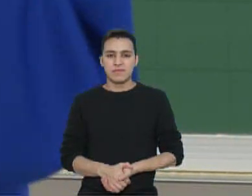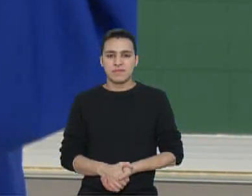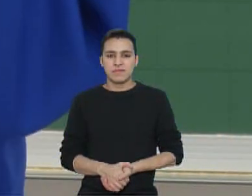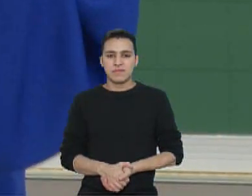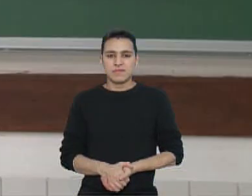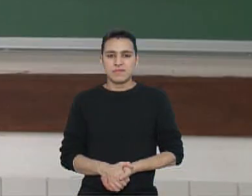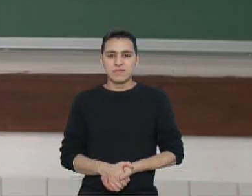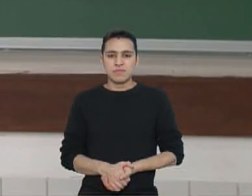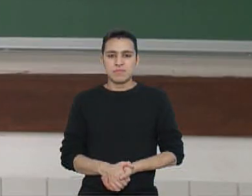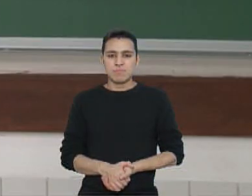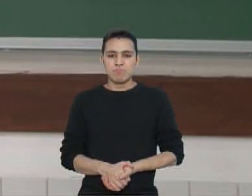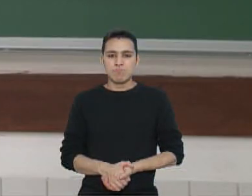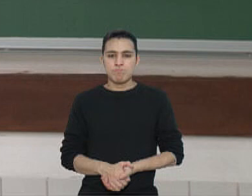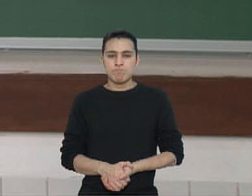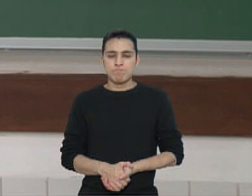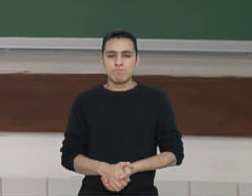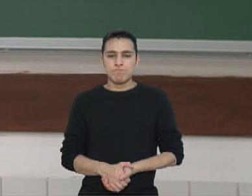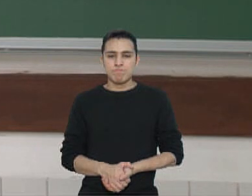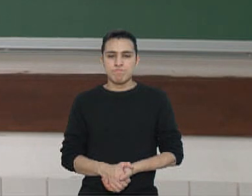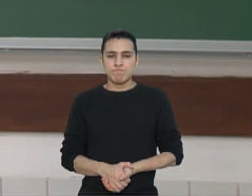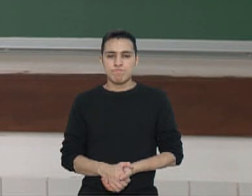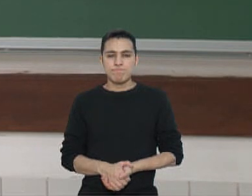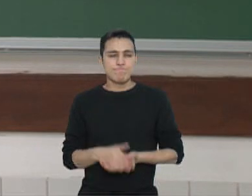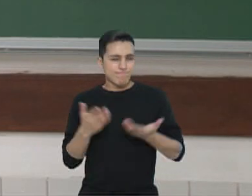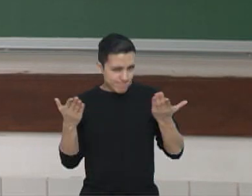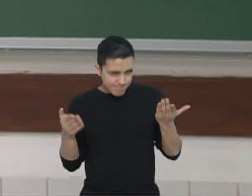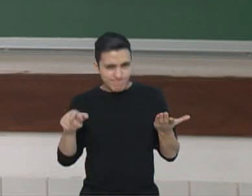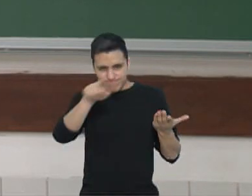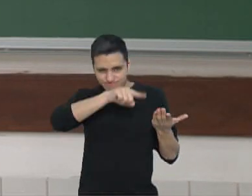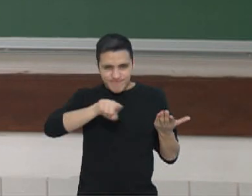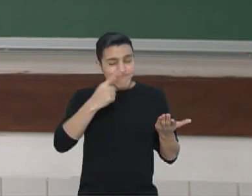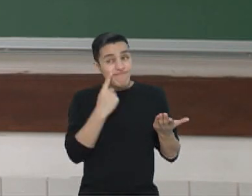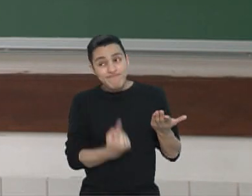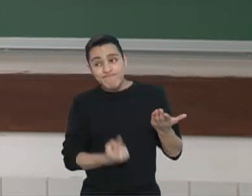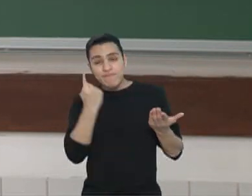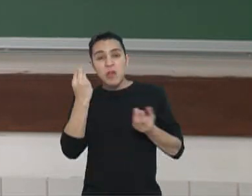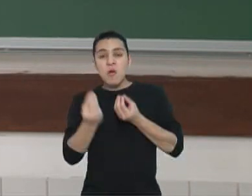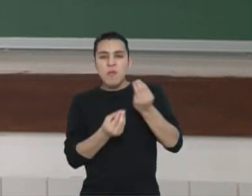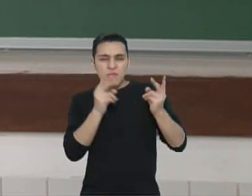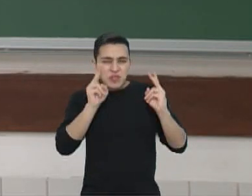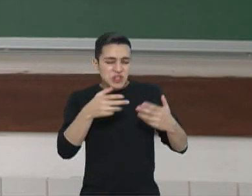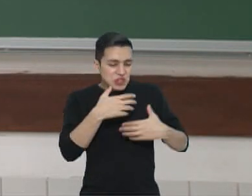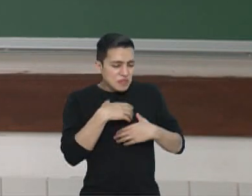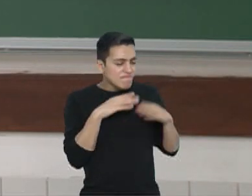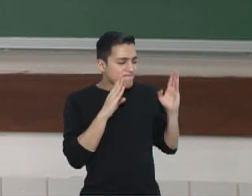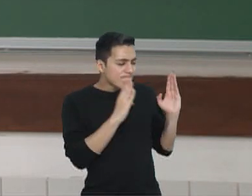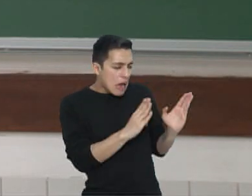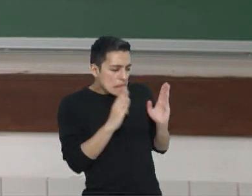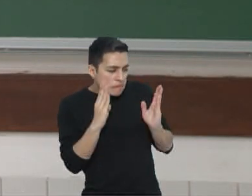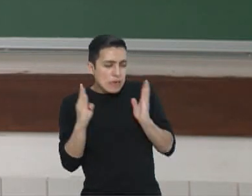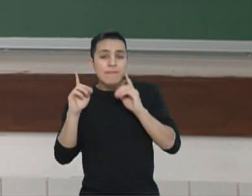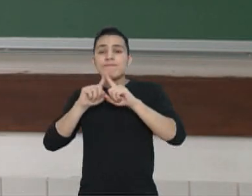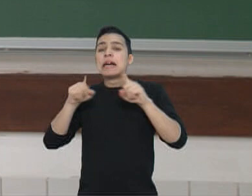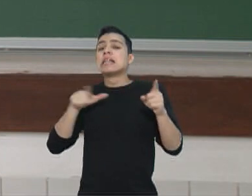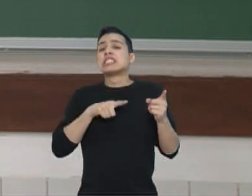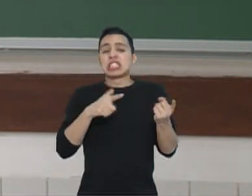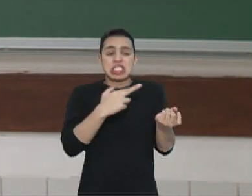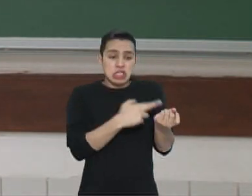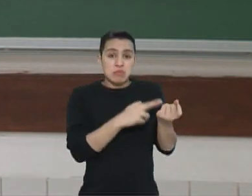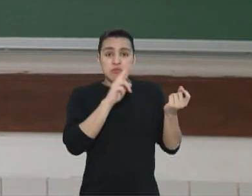tá, tá, tá. Então, vocês viram como executar a mesma sequência, só que com ritmos